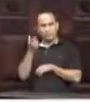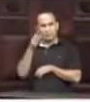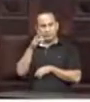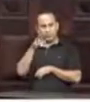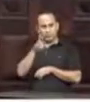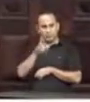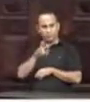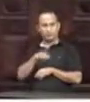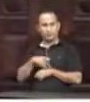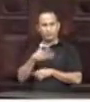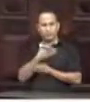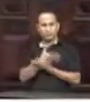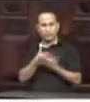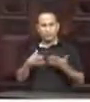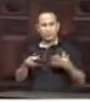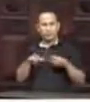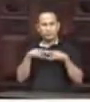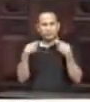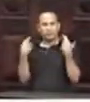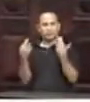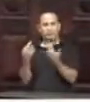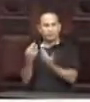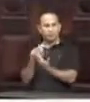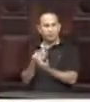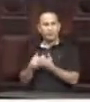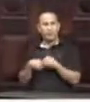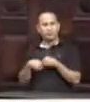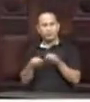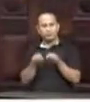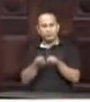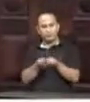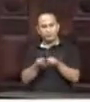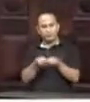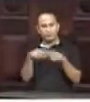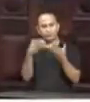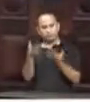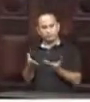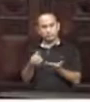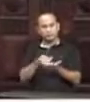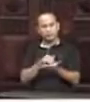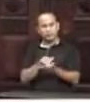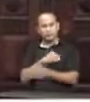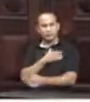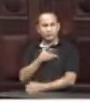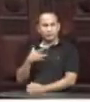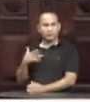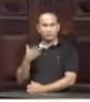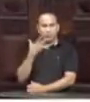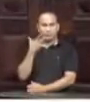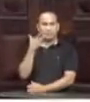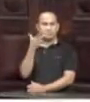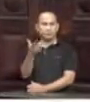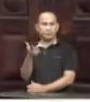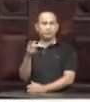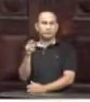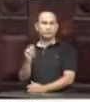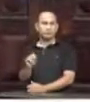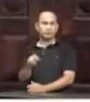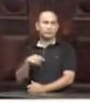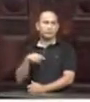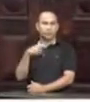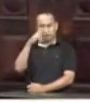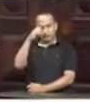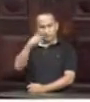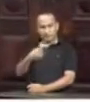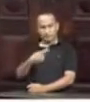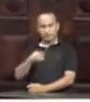de várias classes, de várias categorias, com a presença de Vossa Excelência e com a presença do secretário de Saúde, e fizemos aquilo que